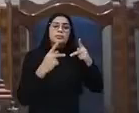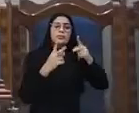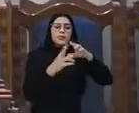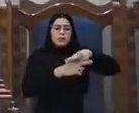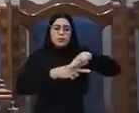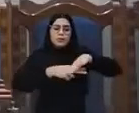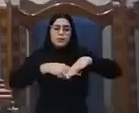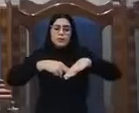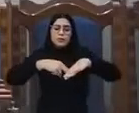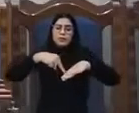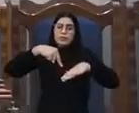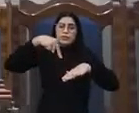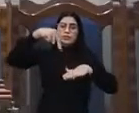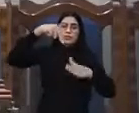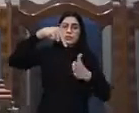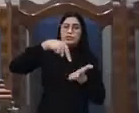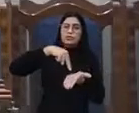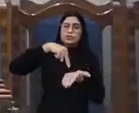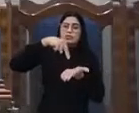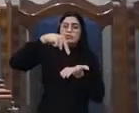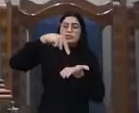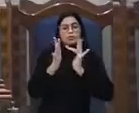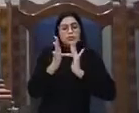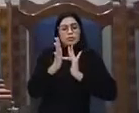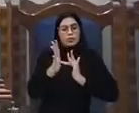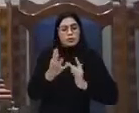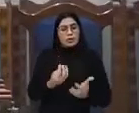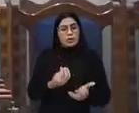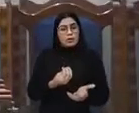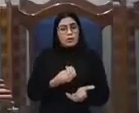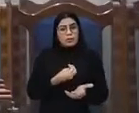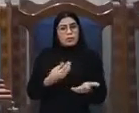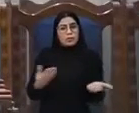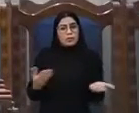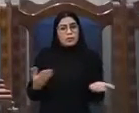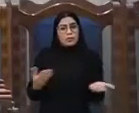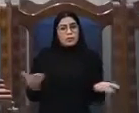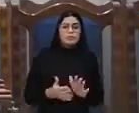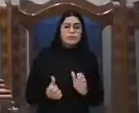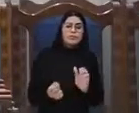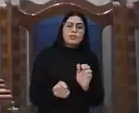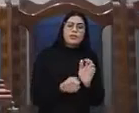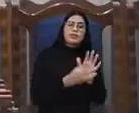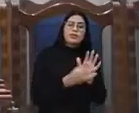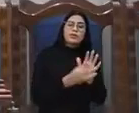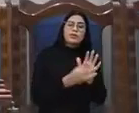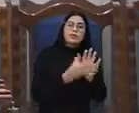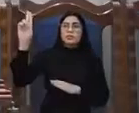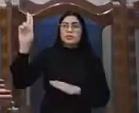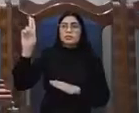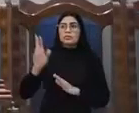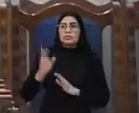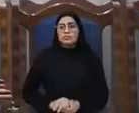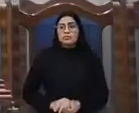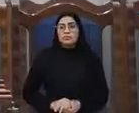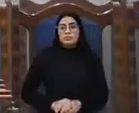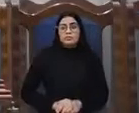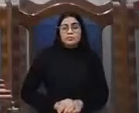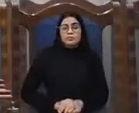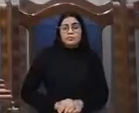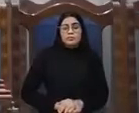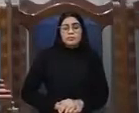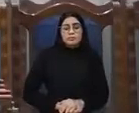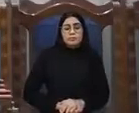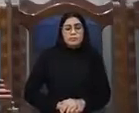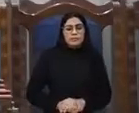ressuscitado. Aleluia, aquele que está vivo. Louvado seja o nome de Jesus. Há poucos dias eu dizia, se tem uma